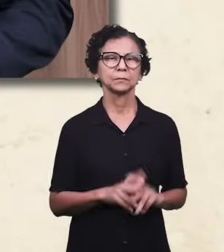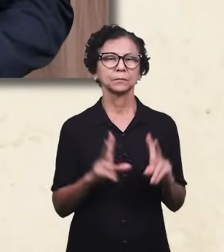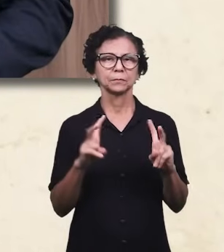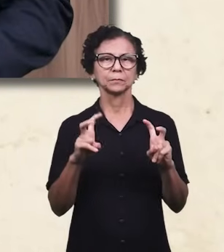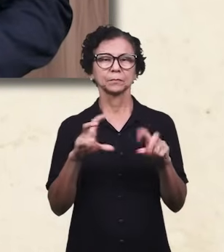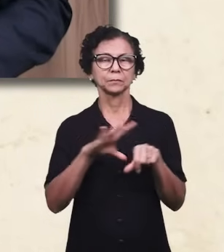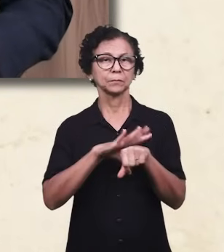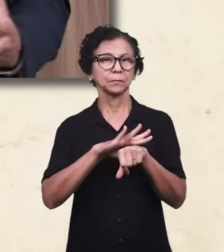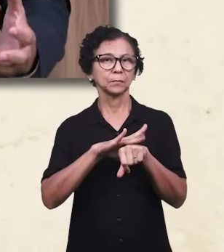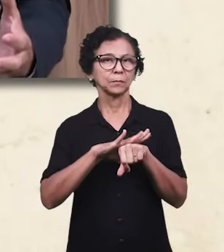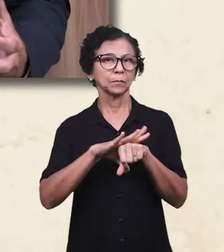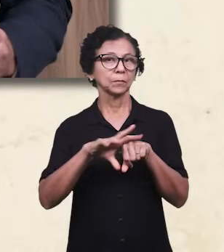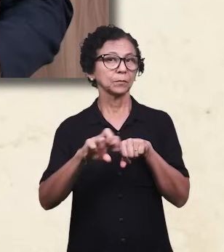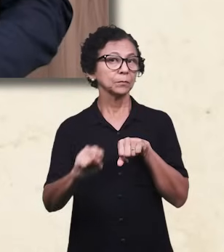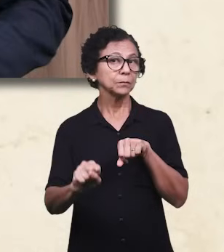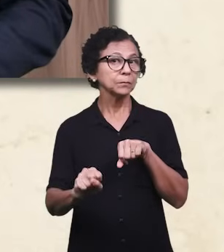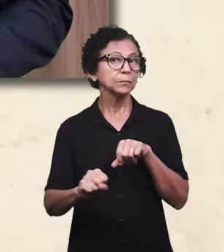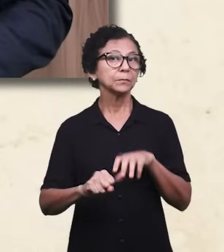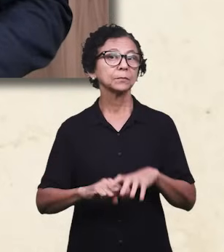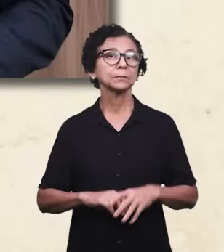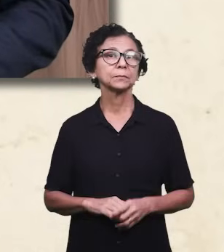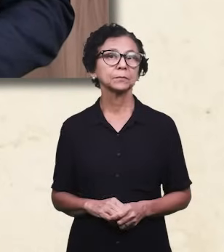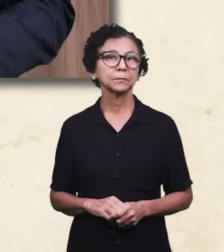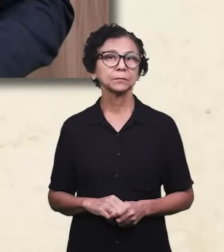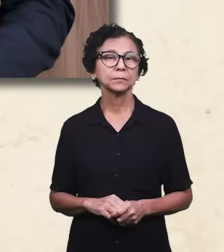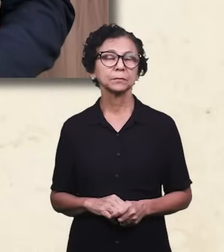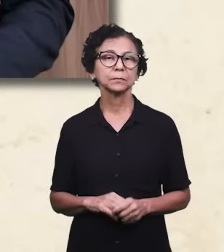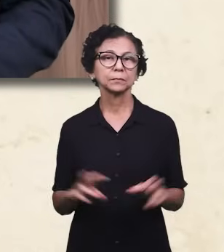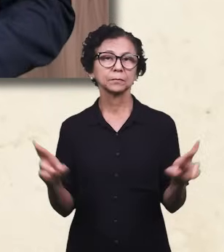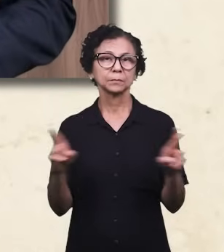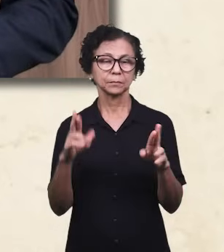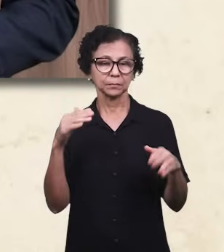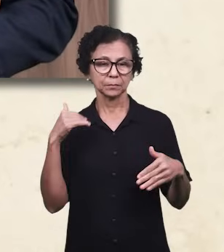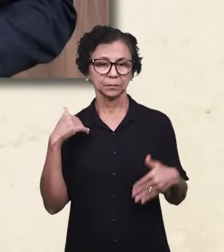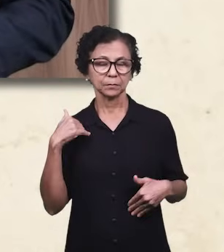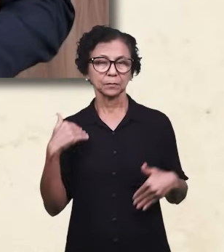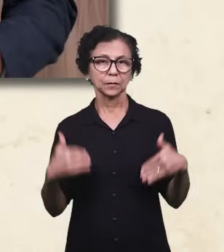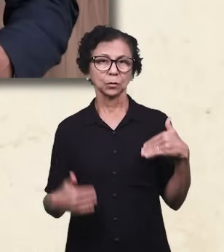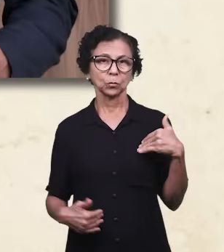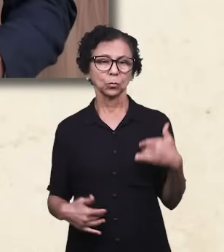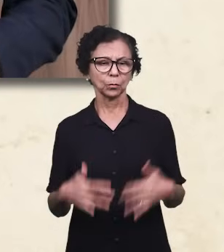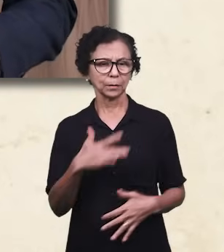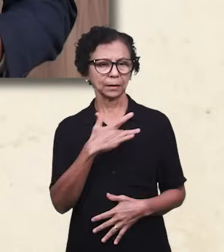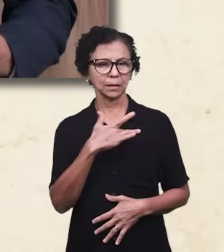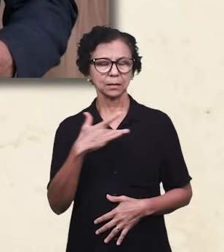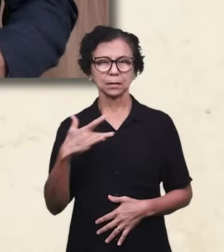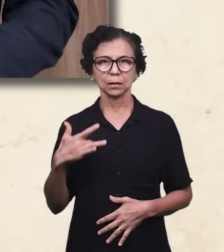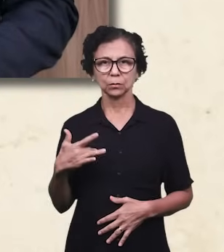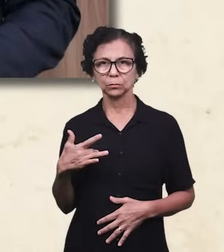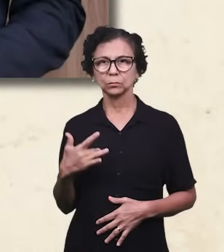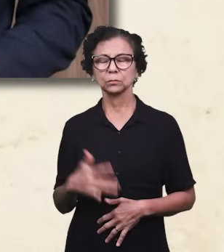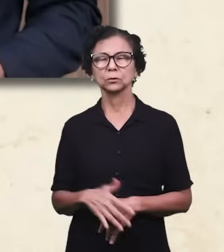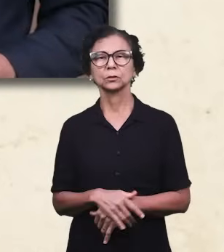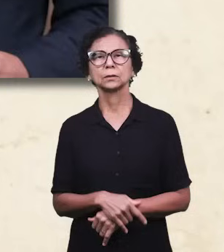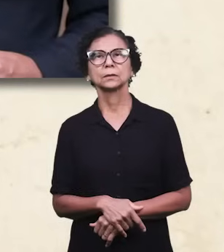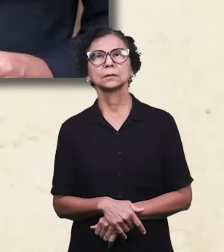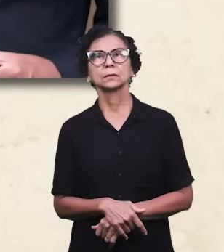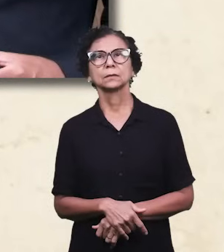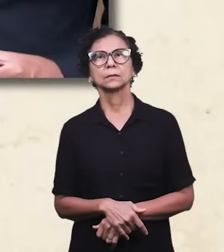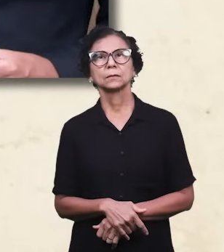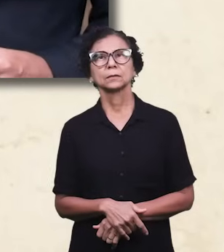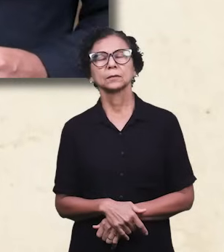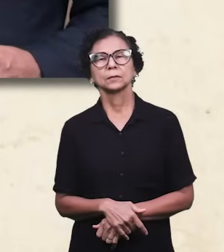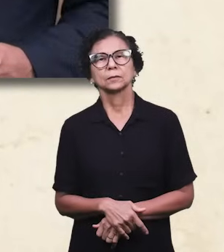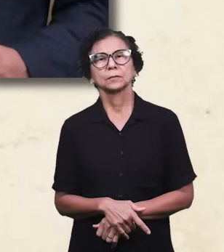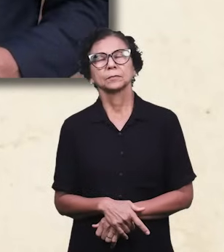cura. Vamos abordar primeiro o ponto físico da saúde mesmo, de enfermidades, dos